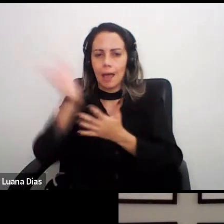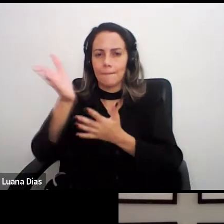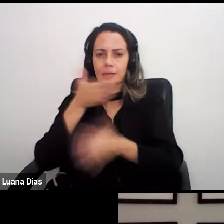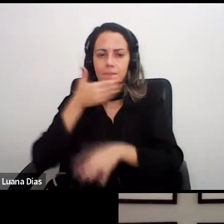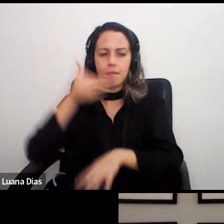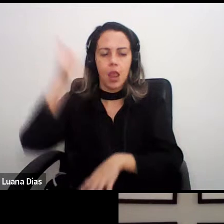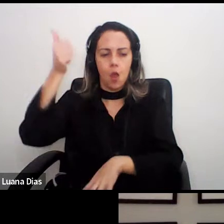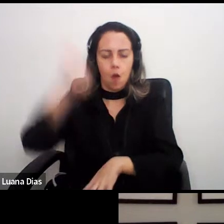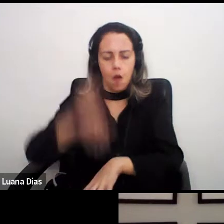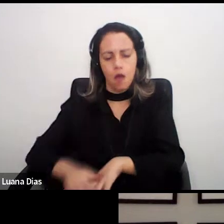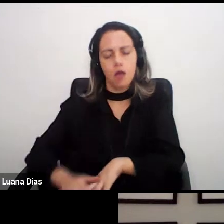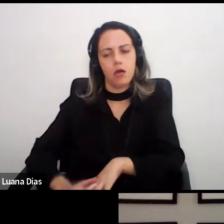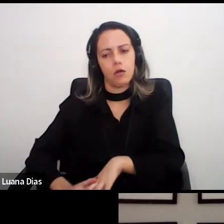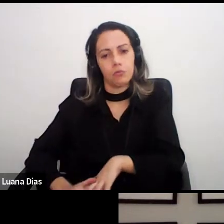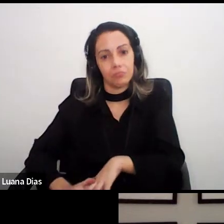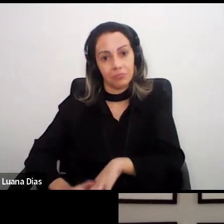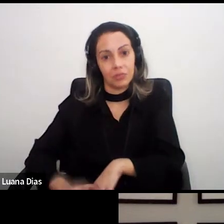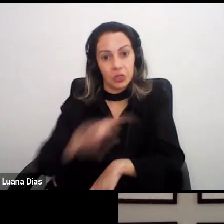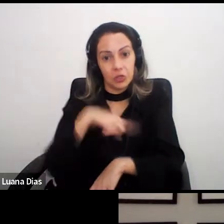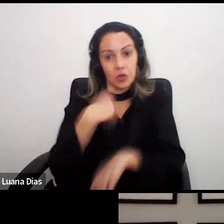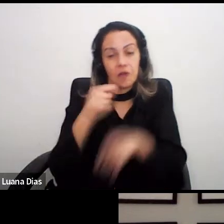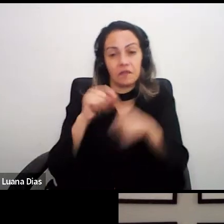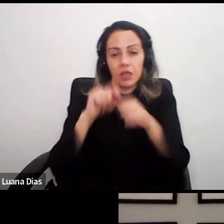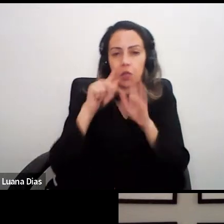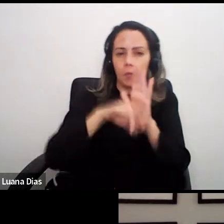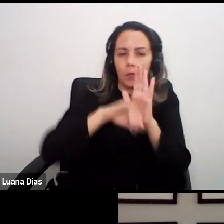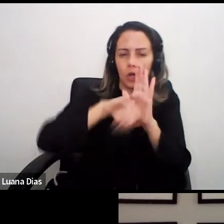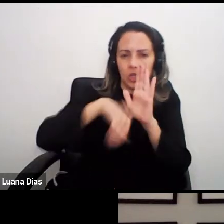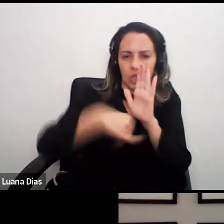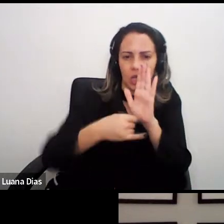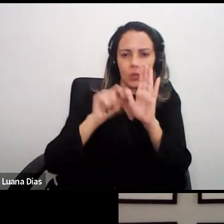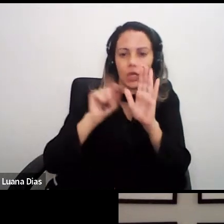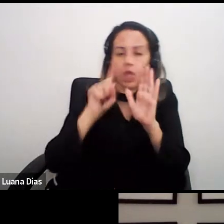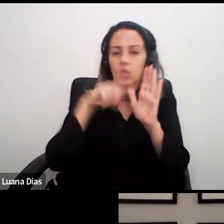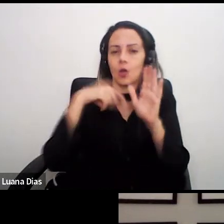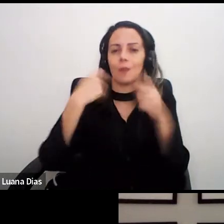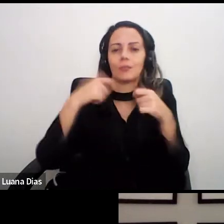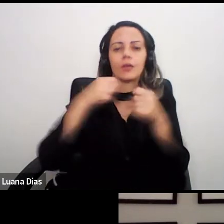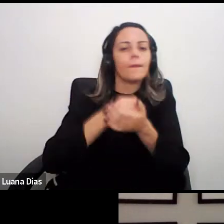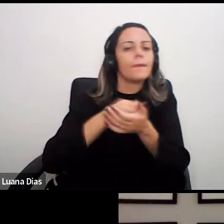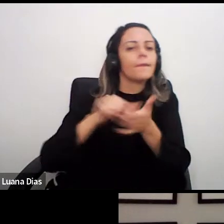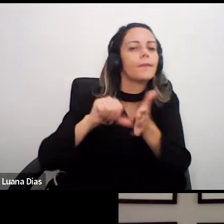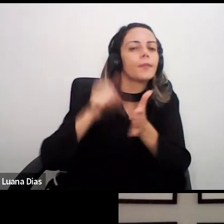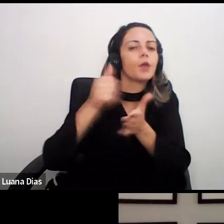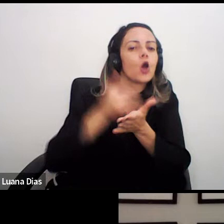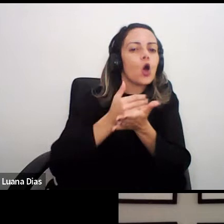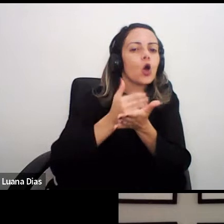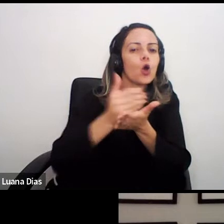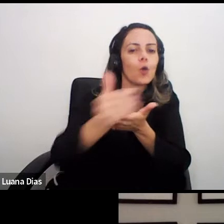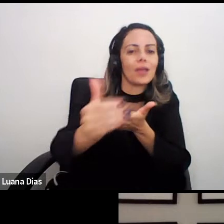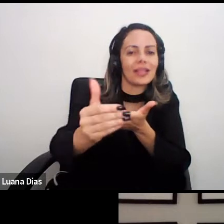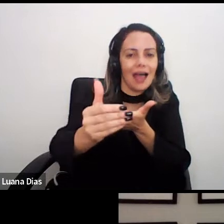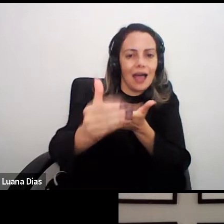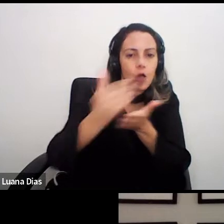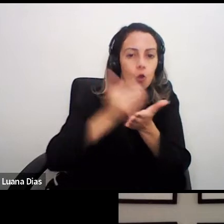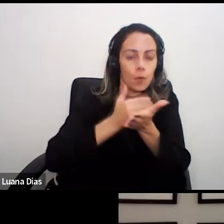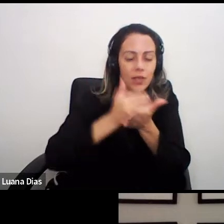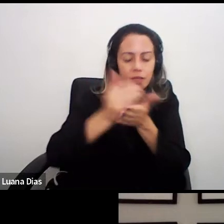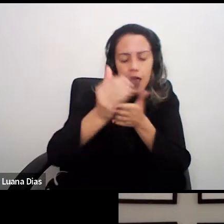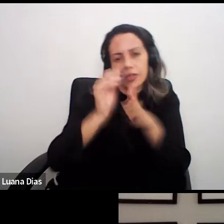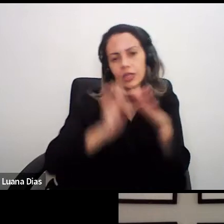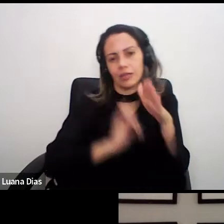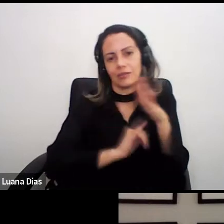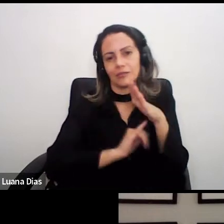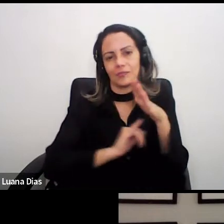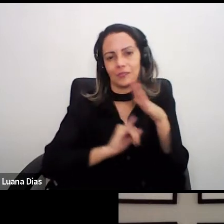Então, é com base nisso que a gente fez um projeto. Primeiro, a gente precisa começar. Então, vamos começar pela institucionalidade. Né? A gente